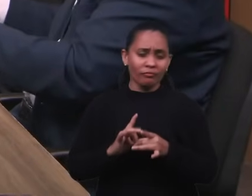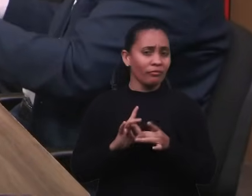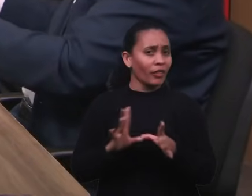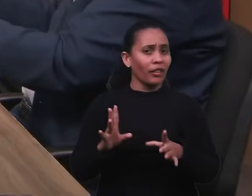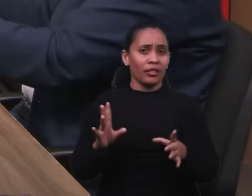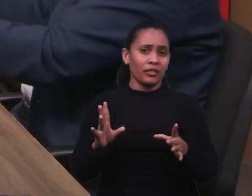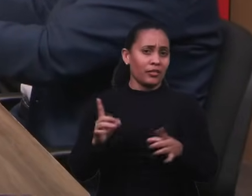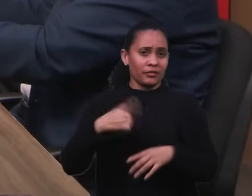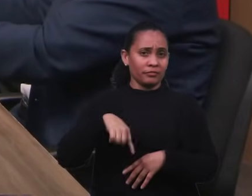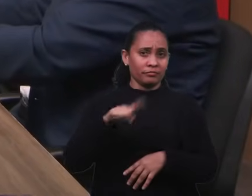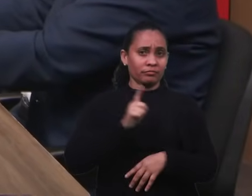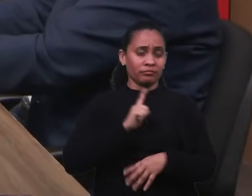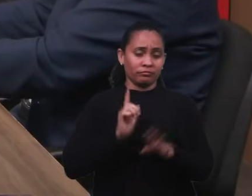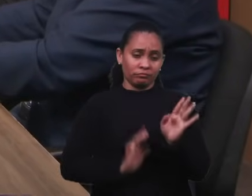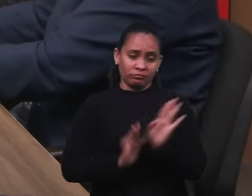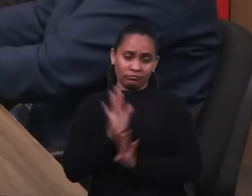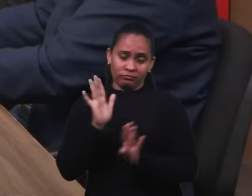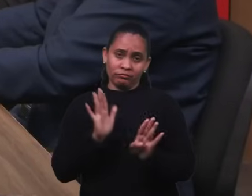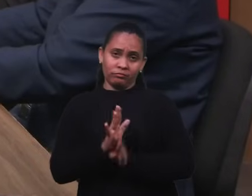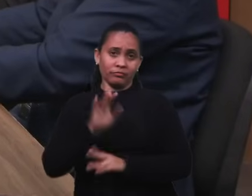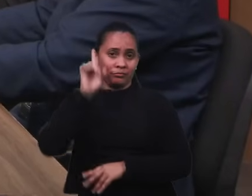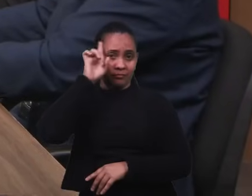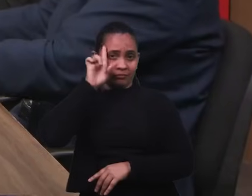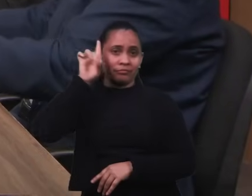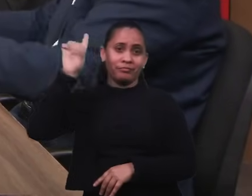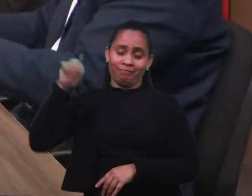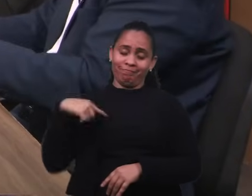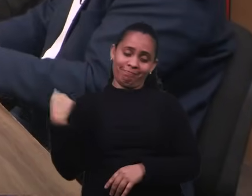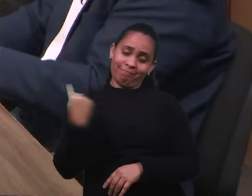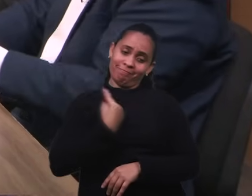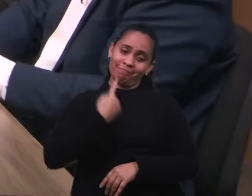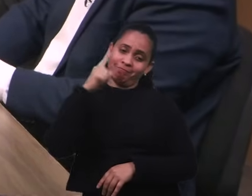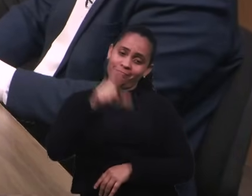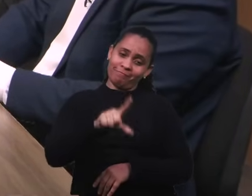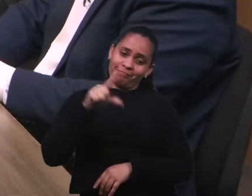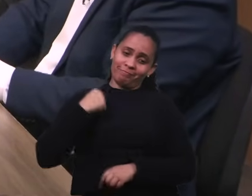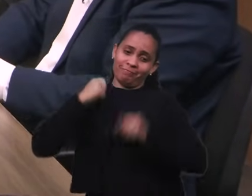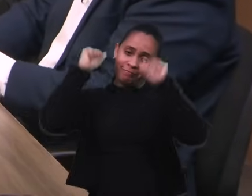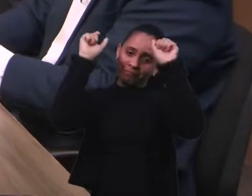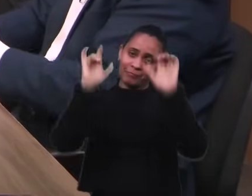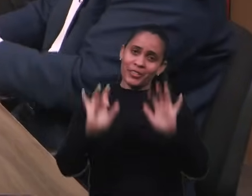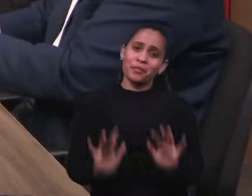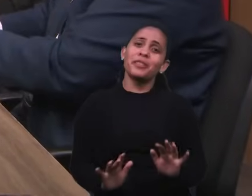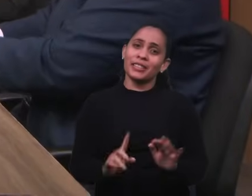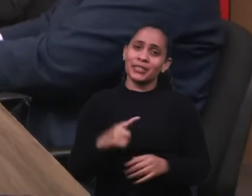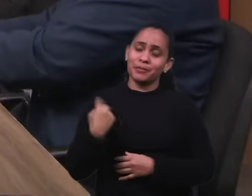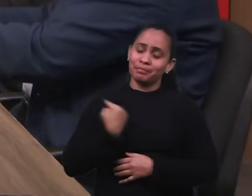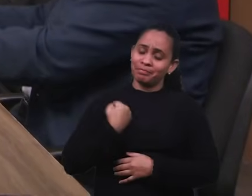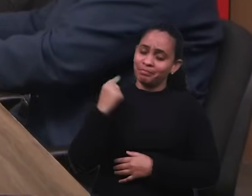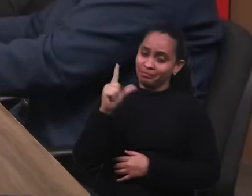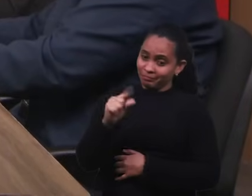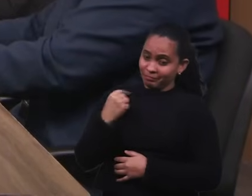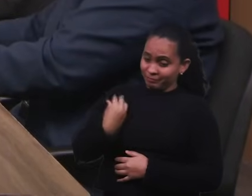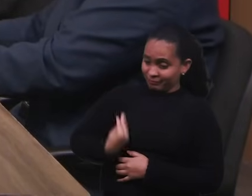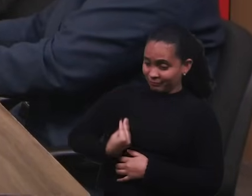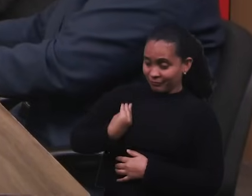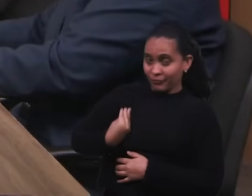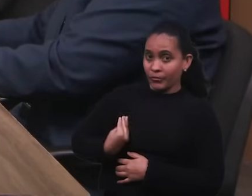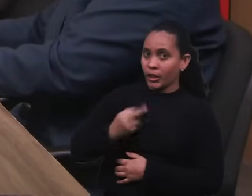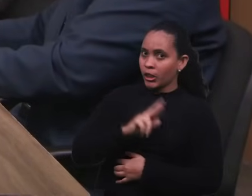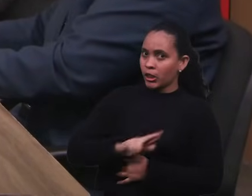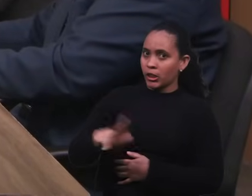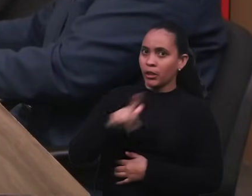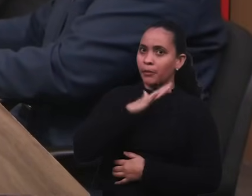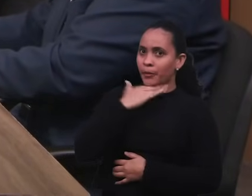e o conselho do Senhor é que nós venhamos escolher a bênção, que nós venhamos escolher pela vida e não